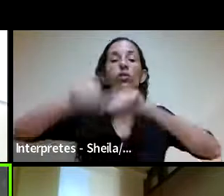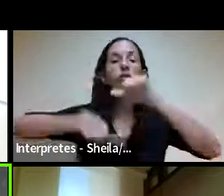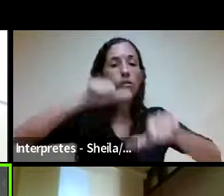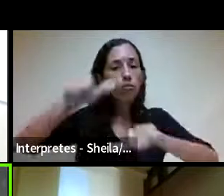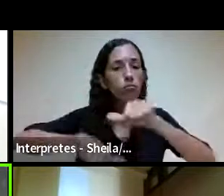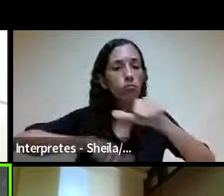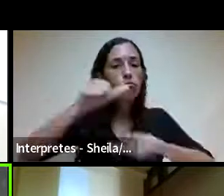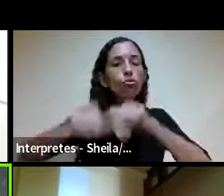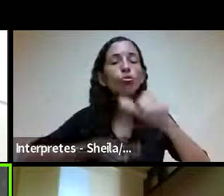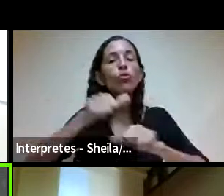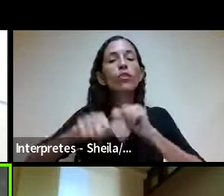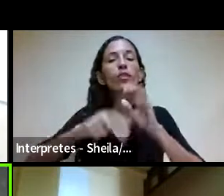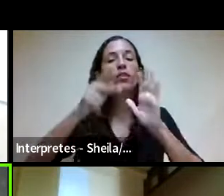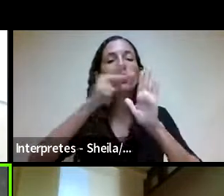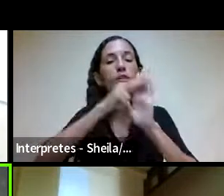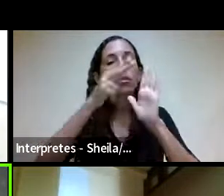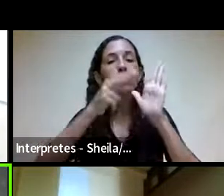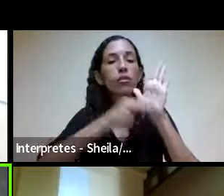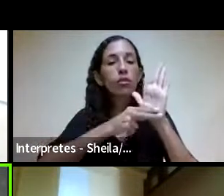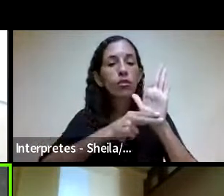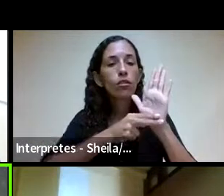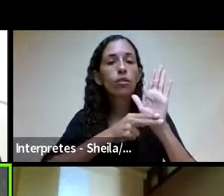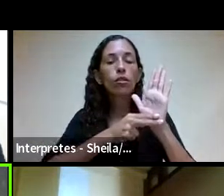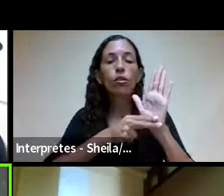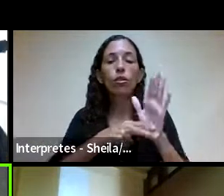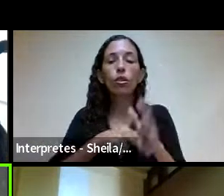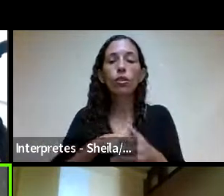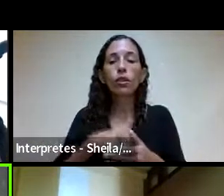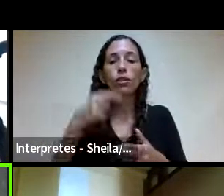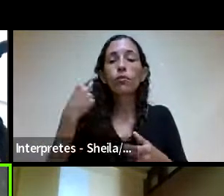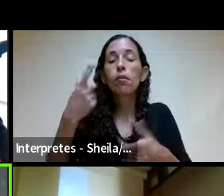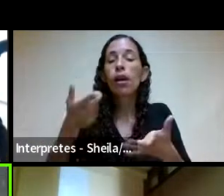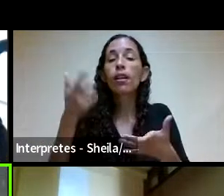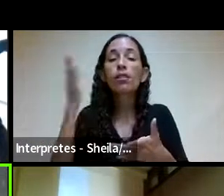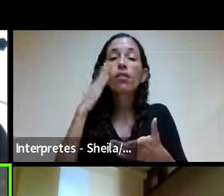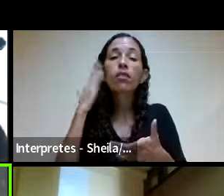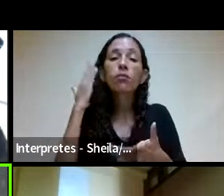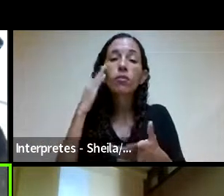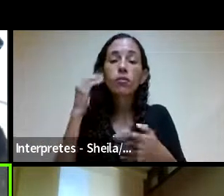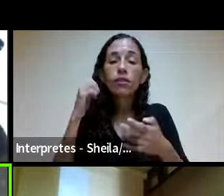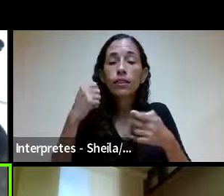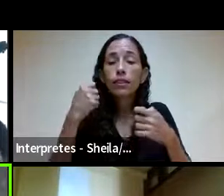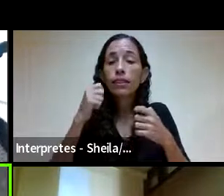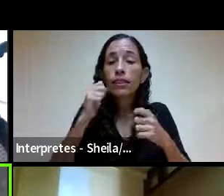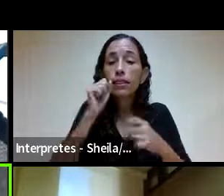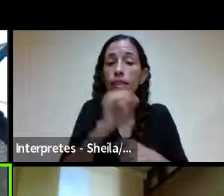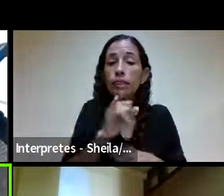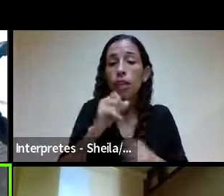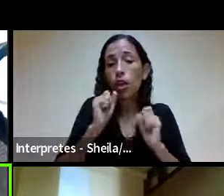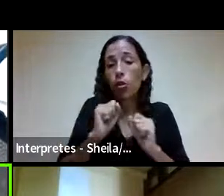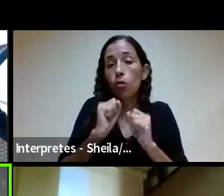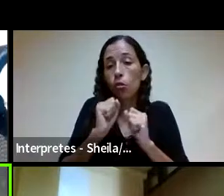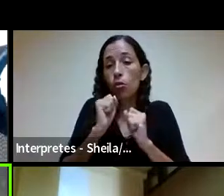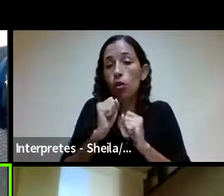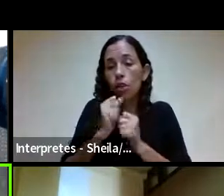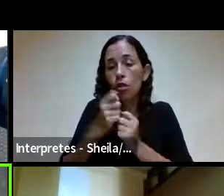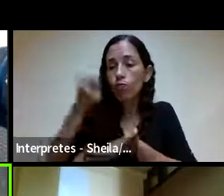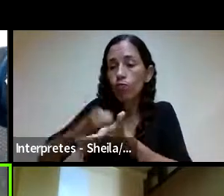condição, a essa exigência, se seria ou não exigido do recorrente